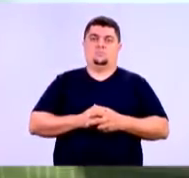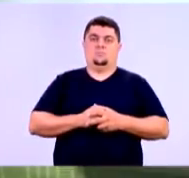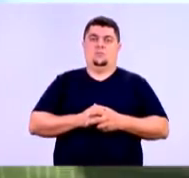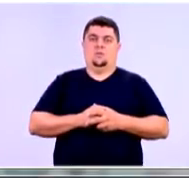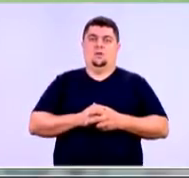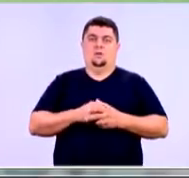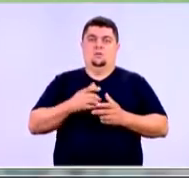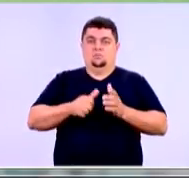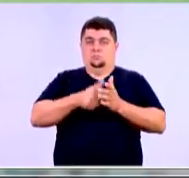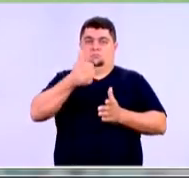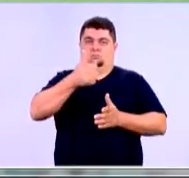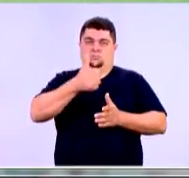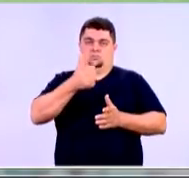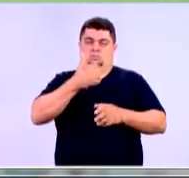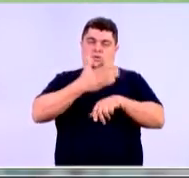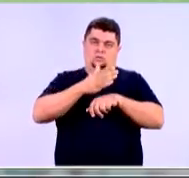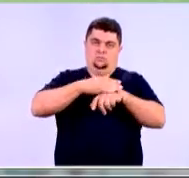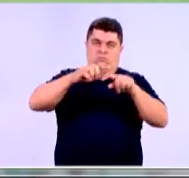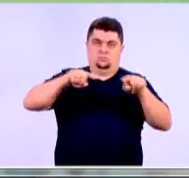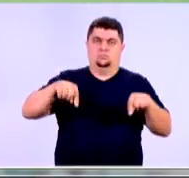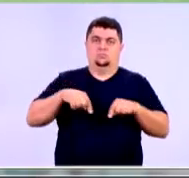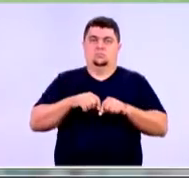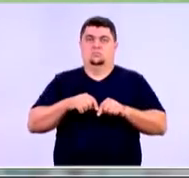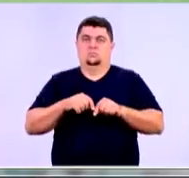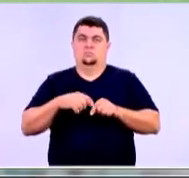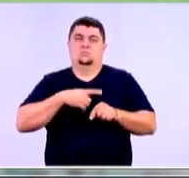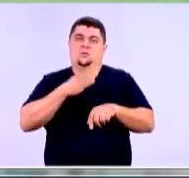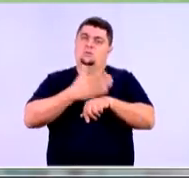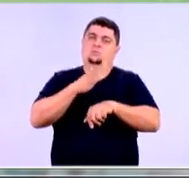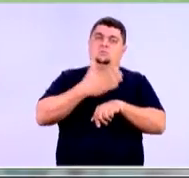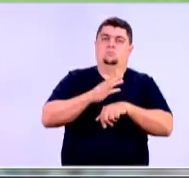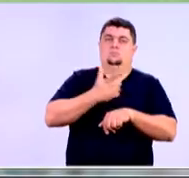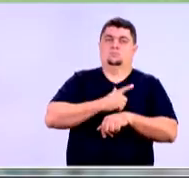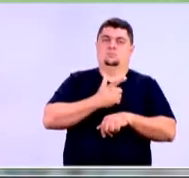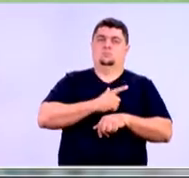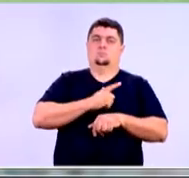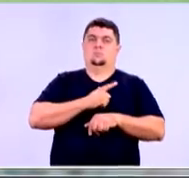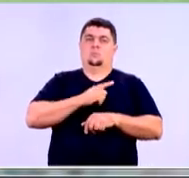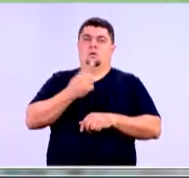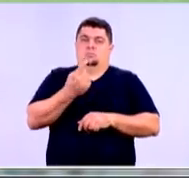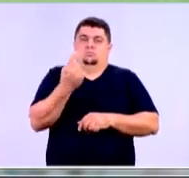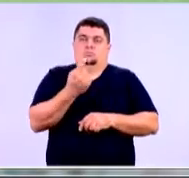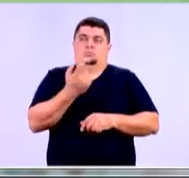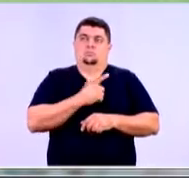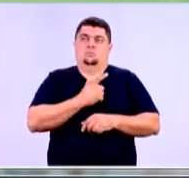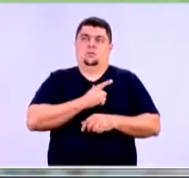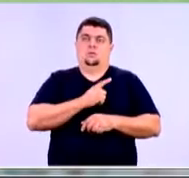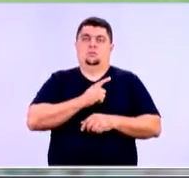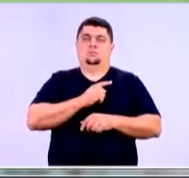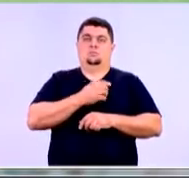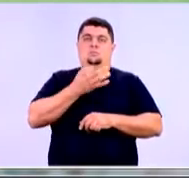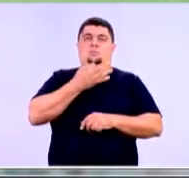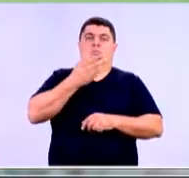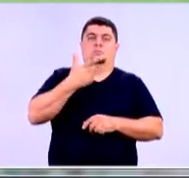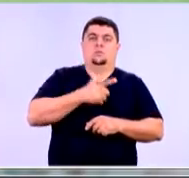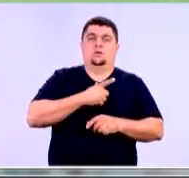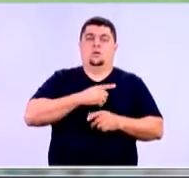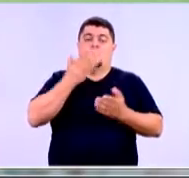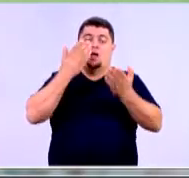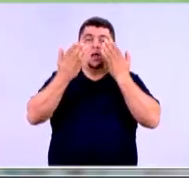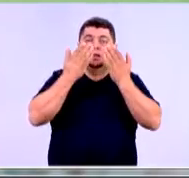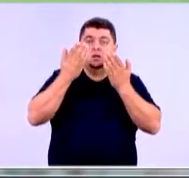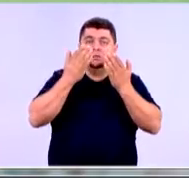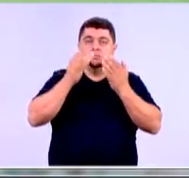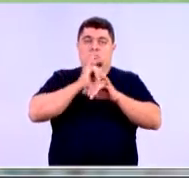para a questão 1 da nossa atividade de sala? Na atividade de sala, a questão 1 trouxe uma proposta. Analise os